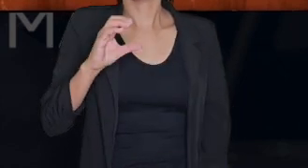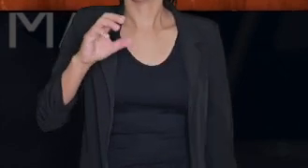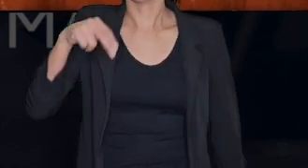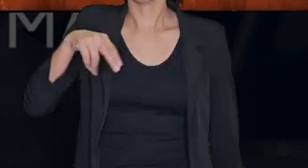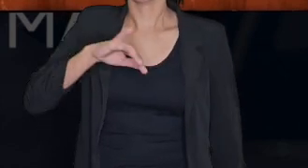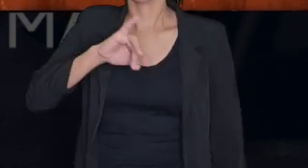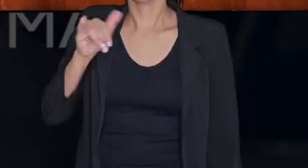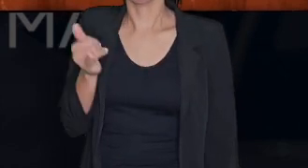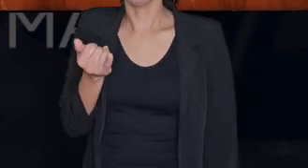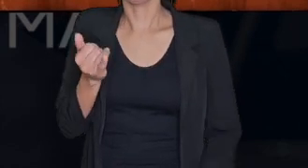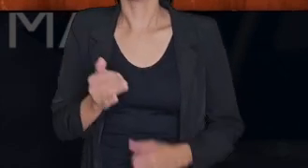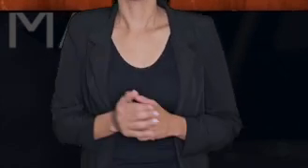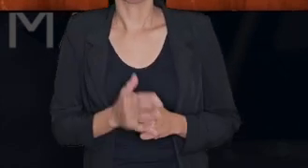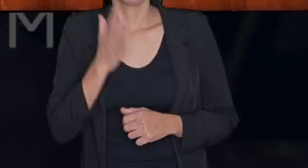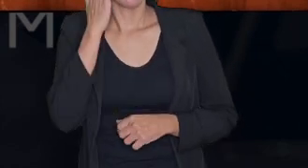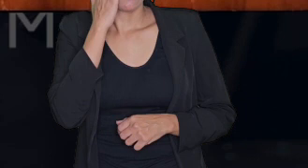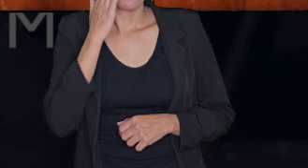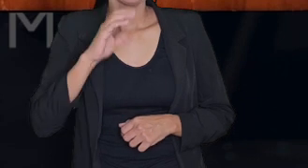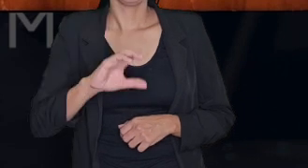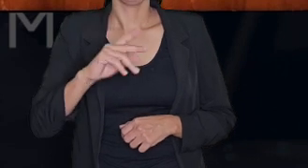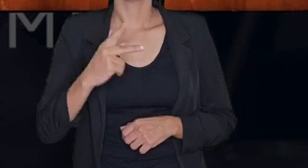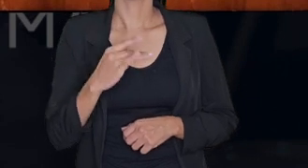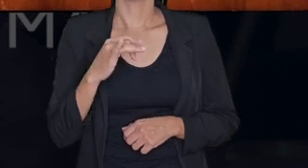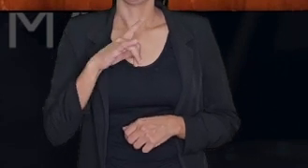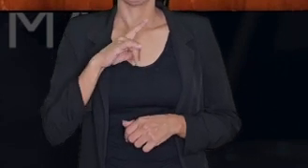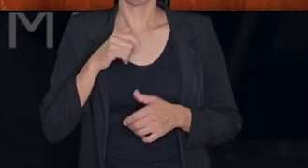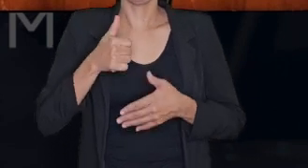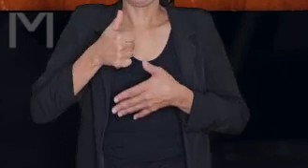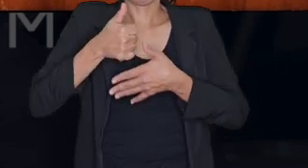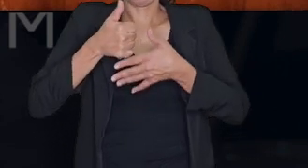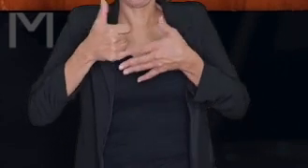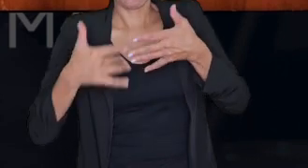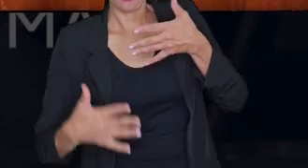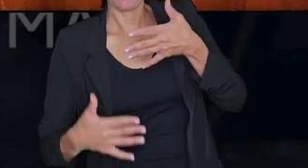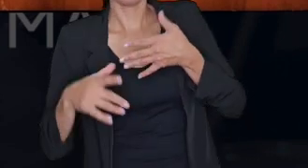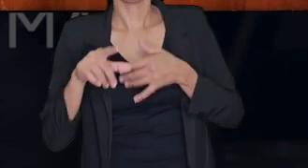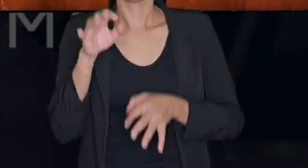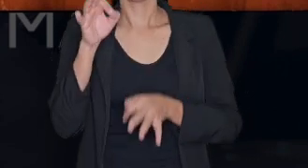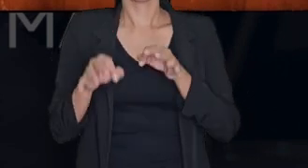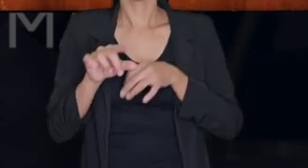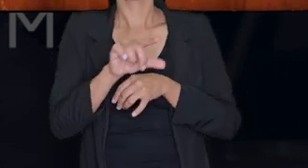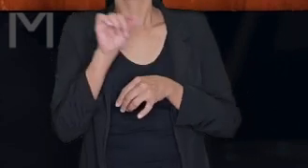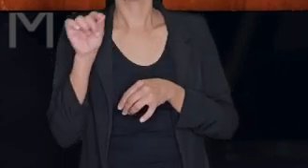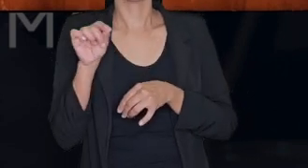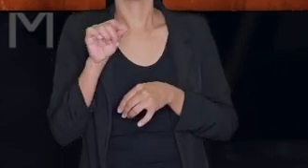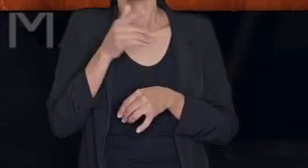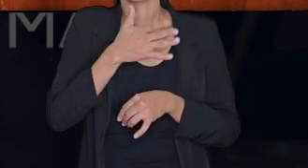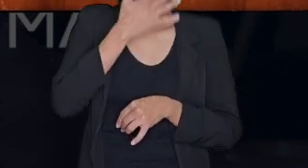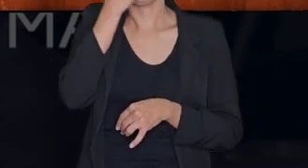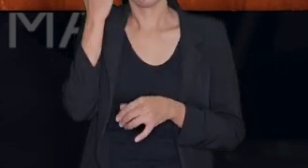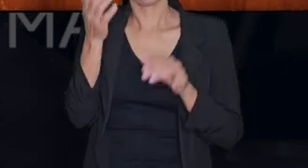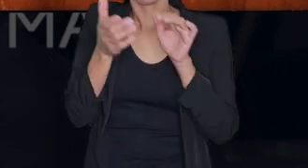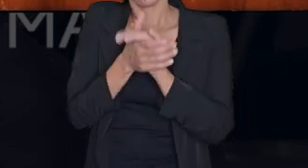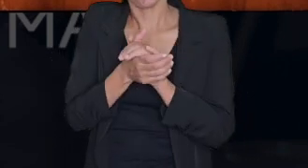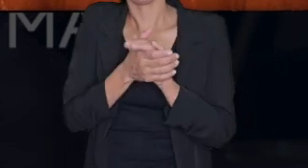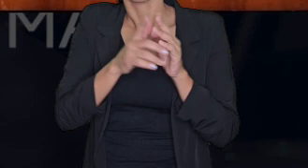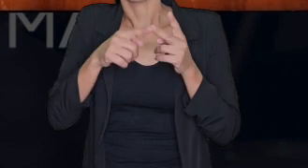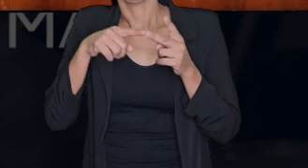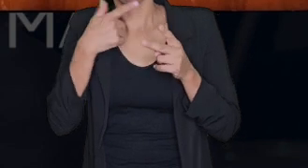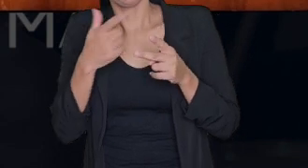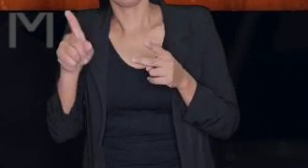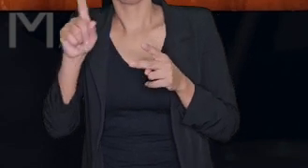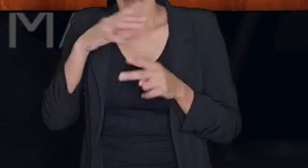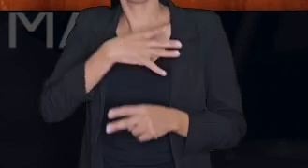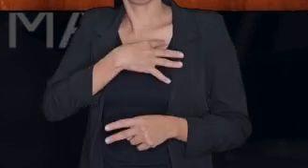esse caput foi atualizado pelo CNJ. A gente sabe que no CPC existe uma hierarquia, o juiz vai nomear primeiro